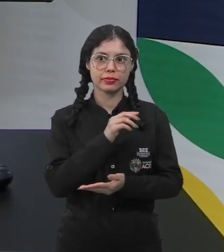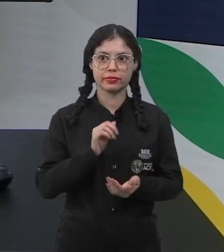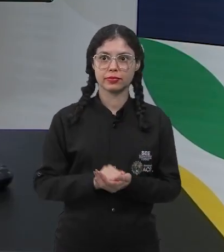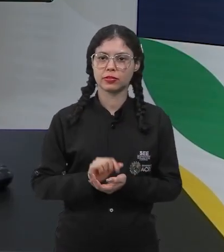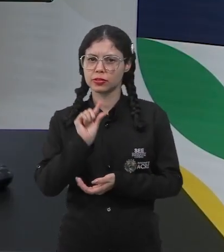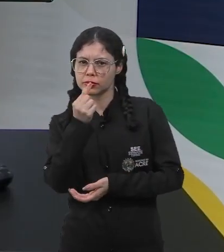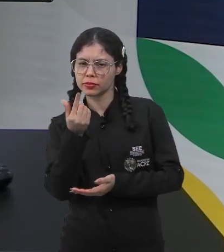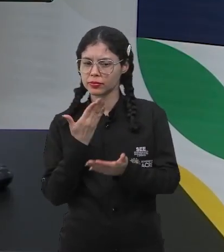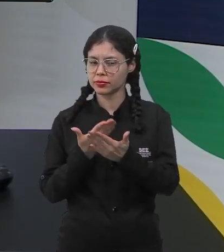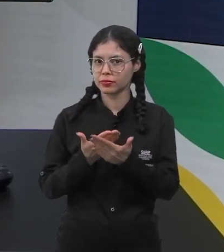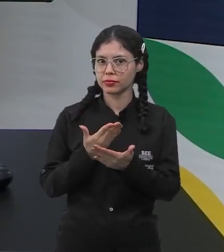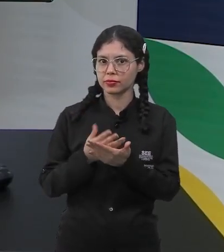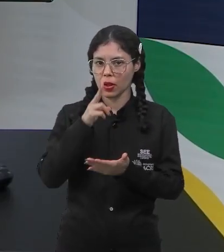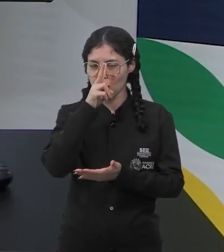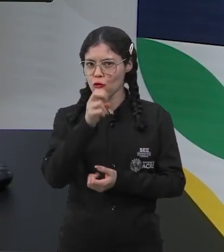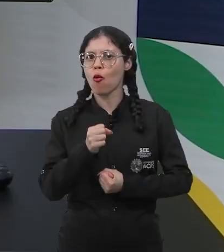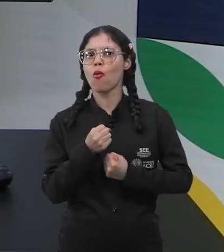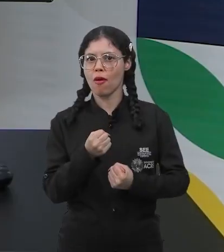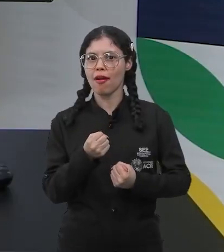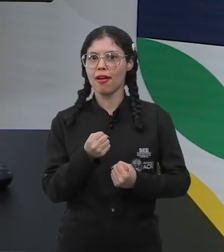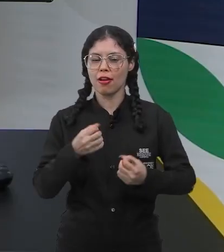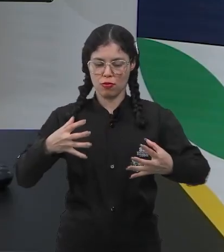um pouquinho sobre as forças